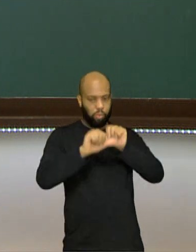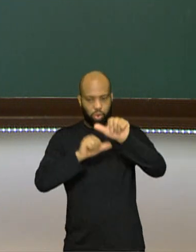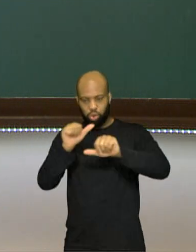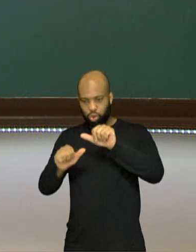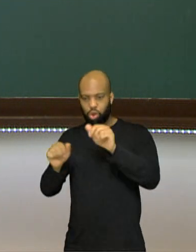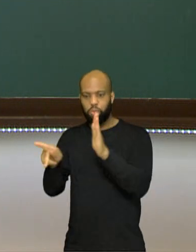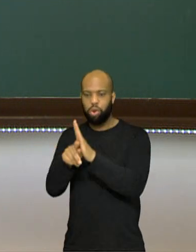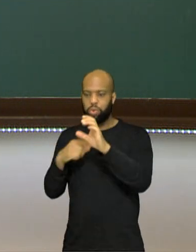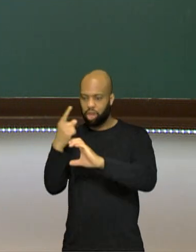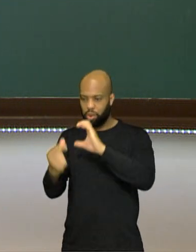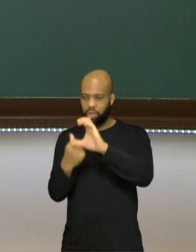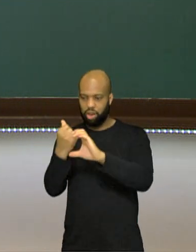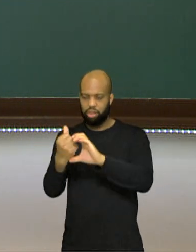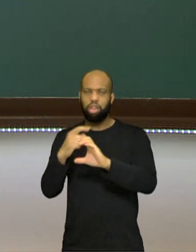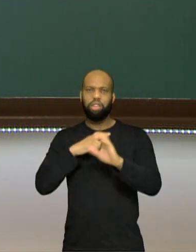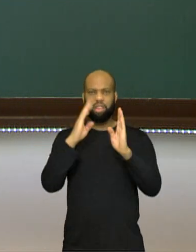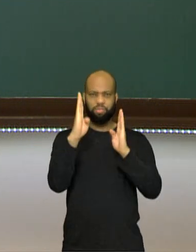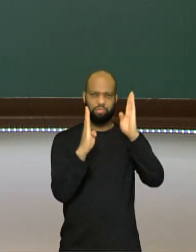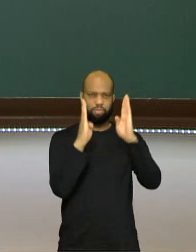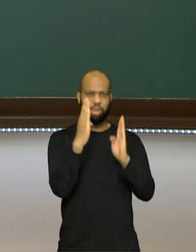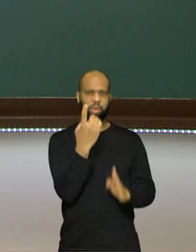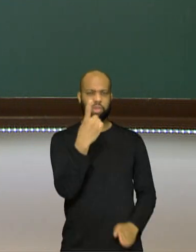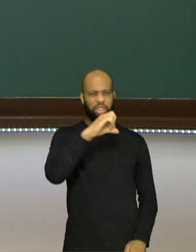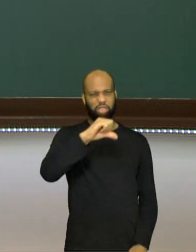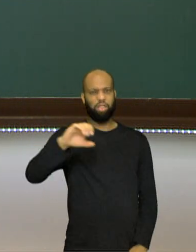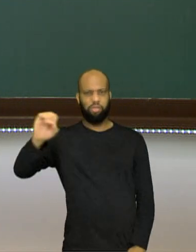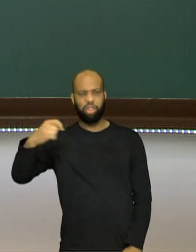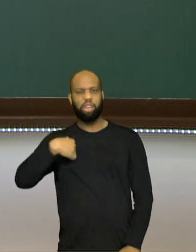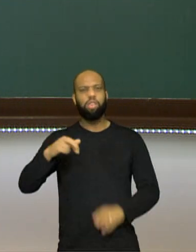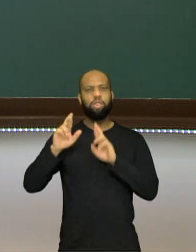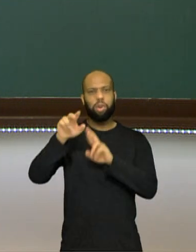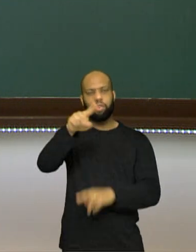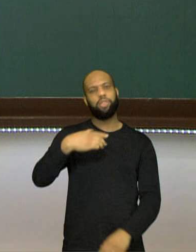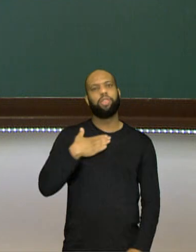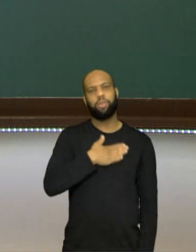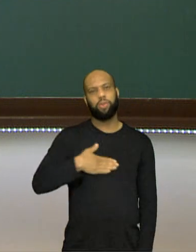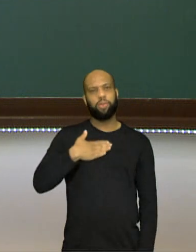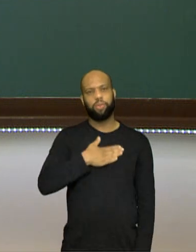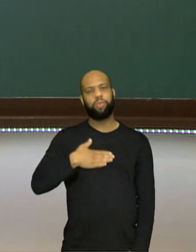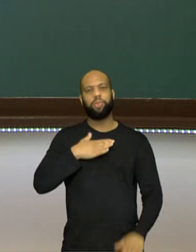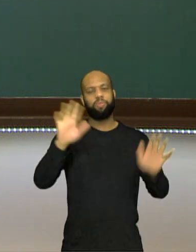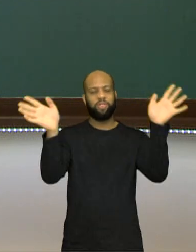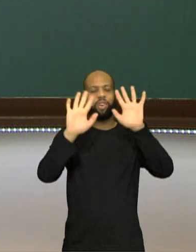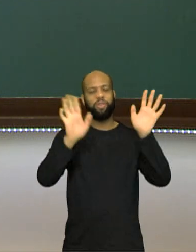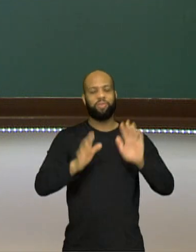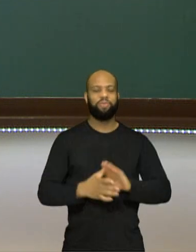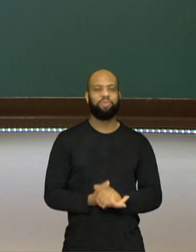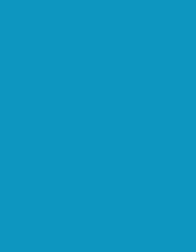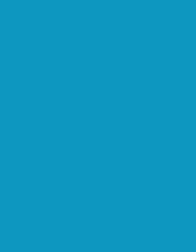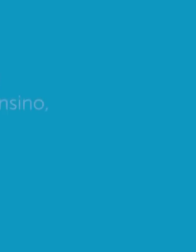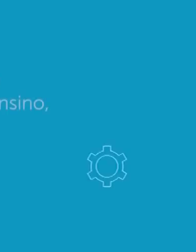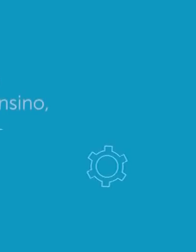capitalismo, principalmente aí ao longo dos anos 90. Eu espero que vocês tenham gostado. Até mais, gente!